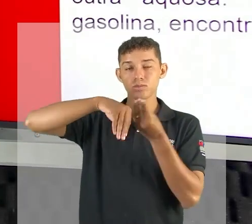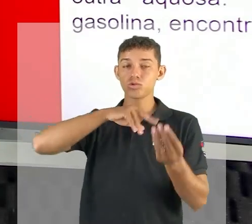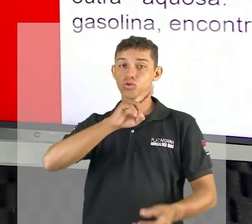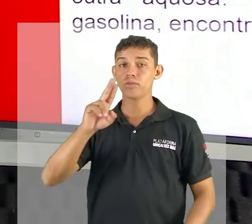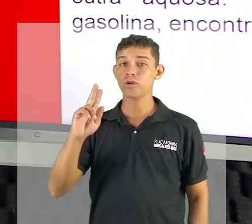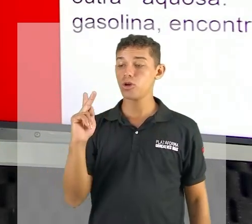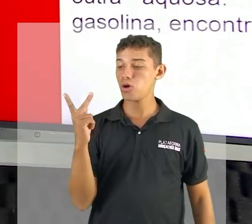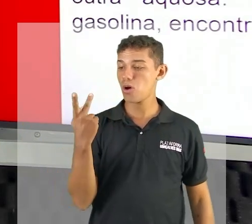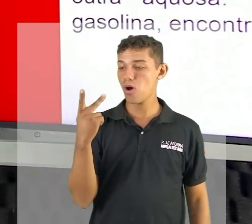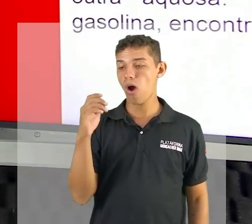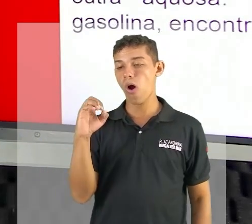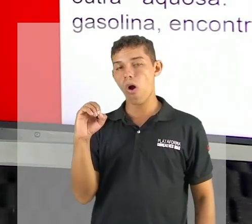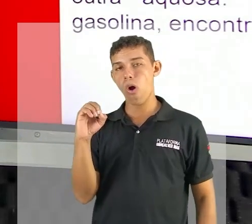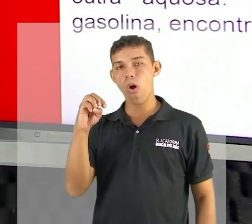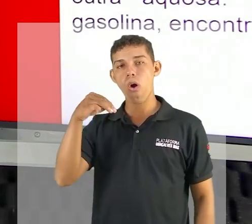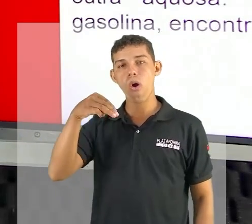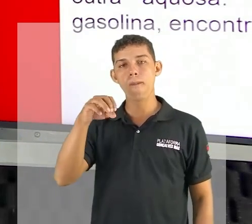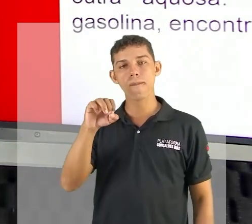homogênea.